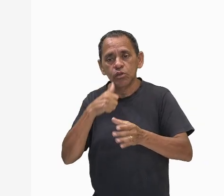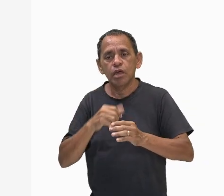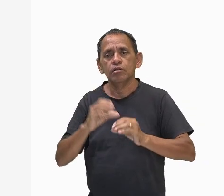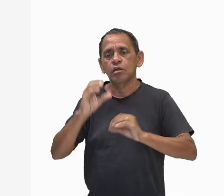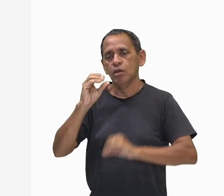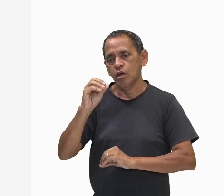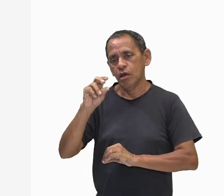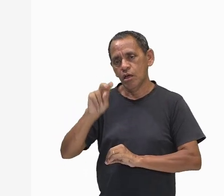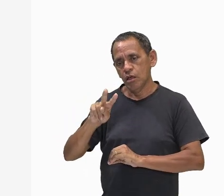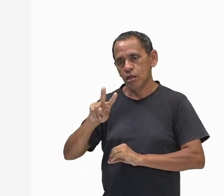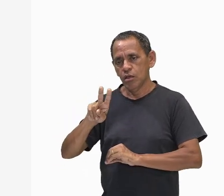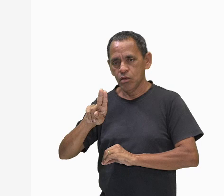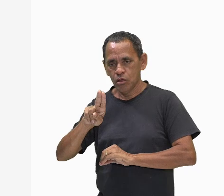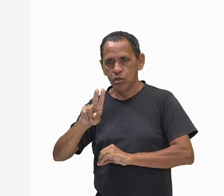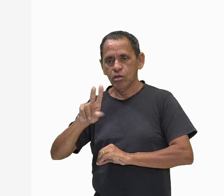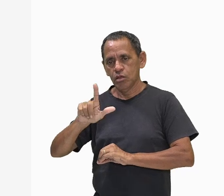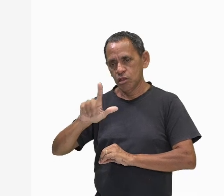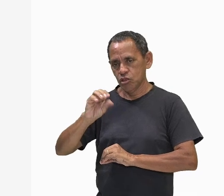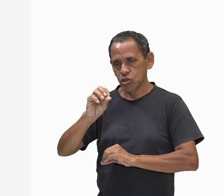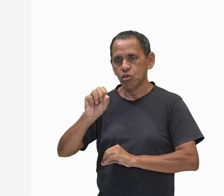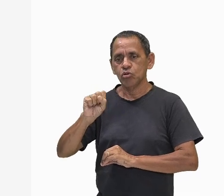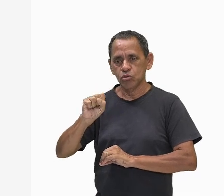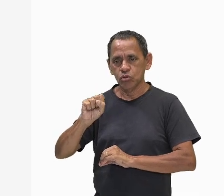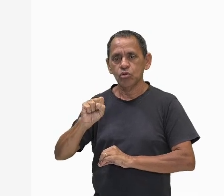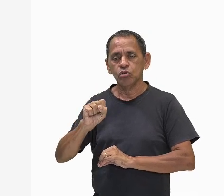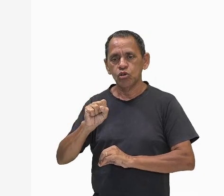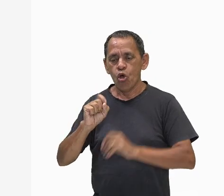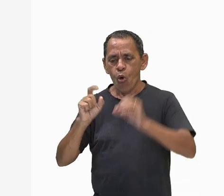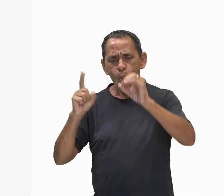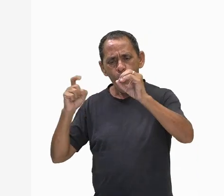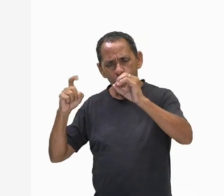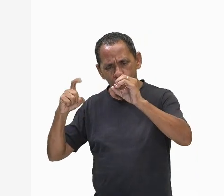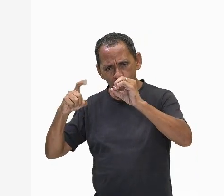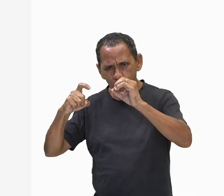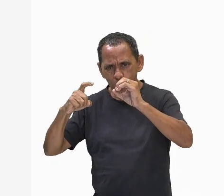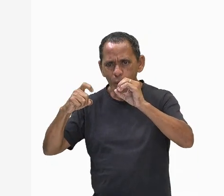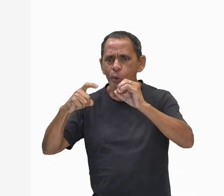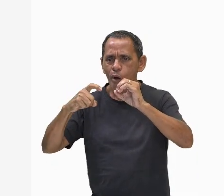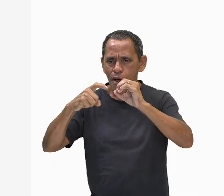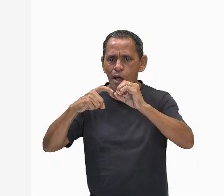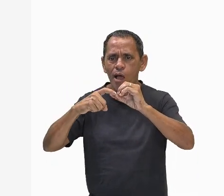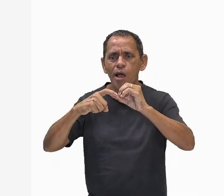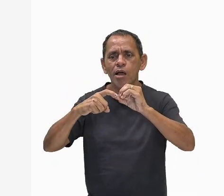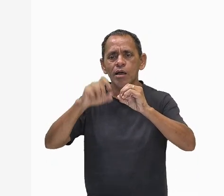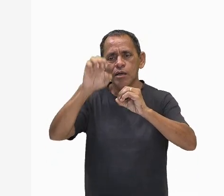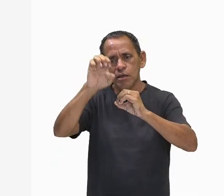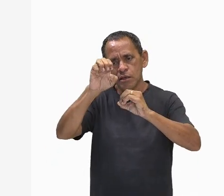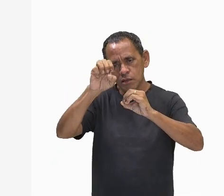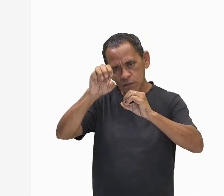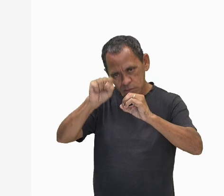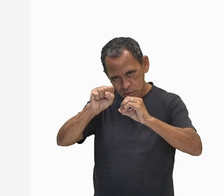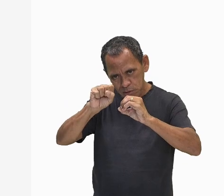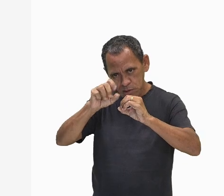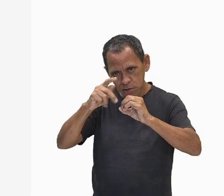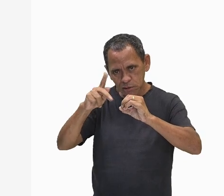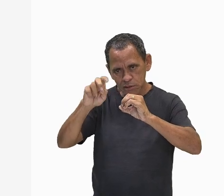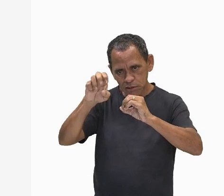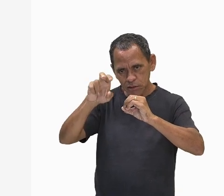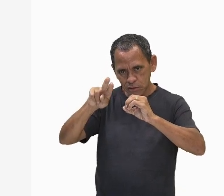fecundados por um espermatozoide, isso aí já vai ser oriundo do outro sexo, durante o processo da